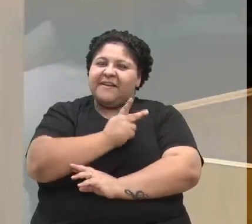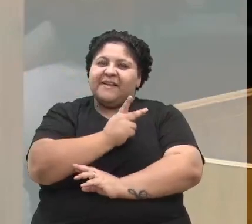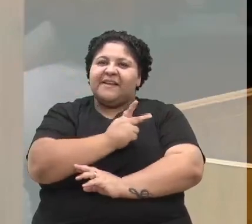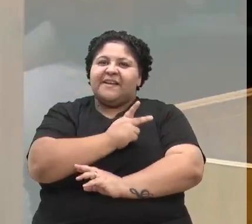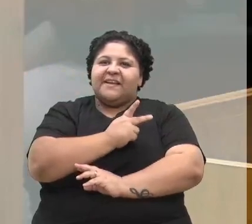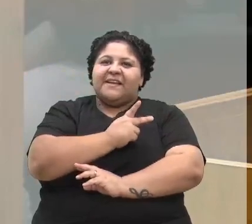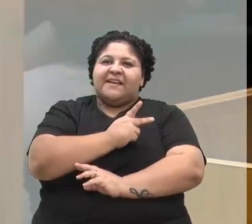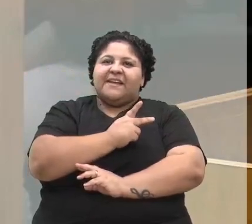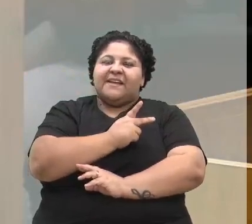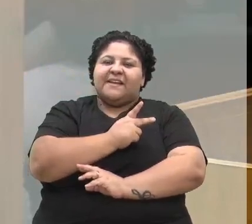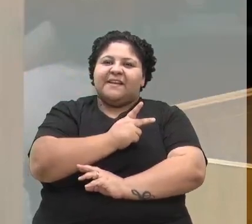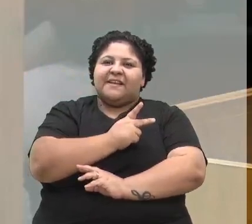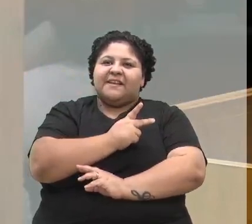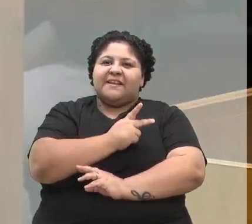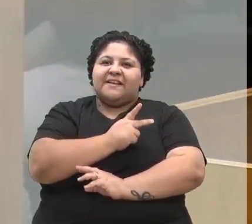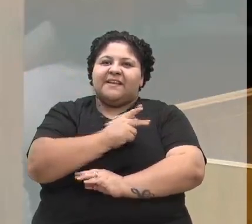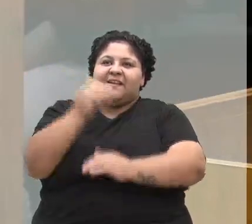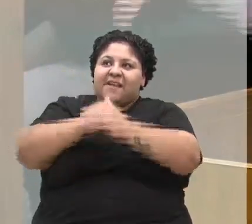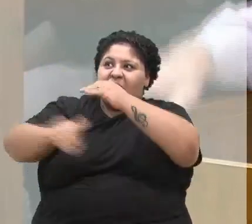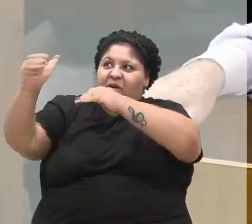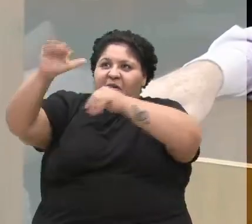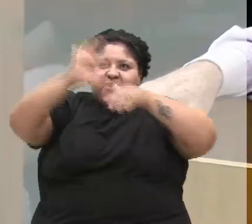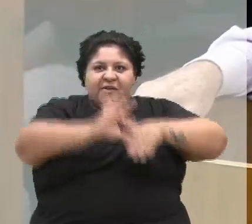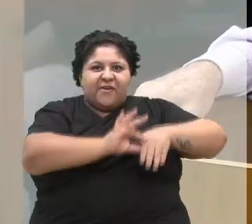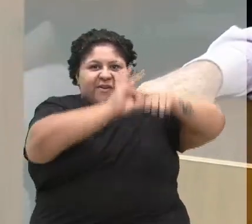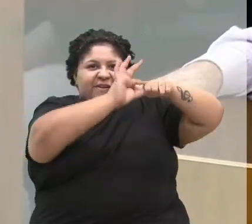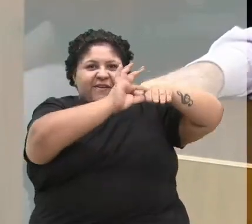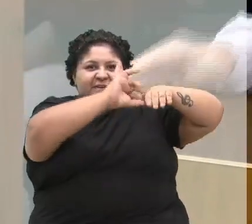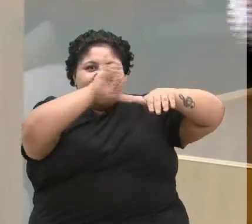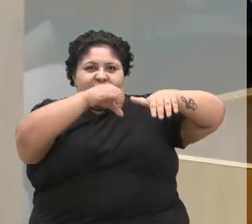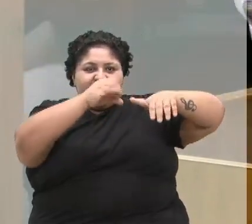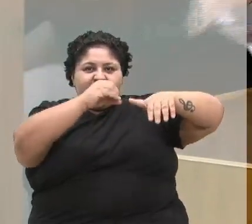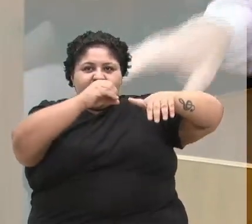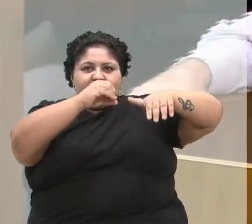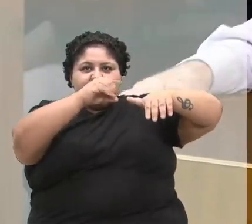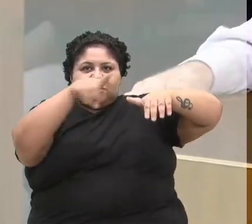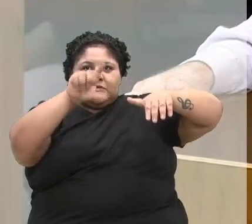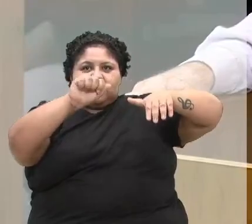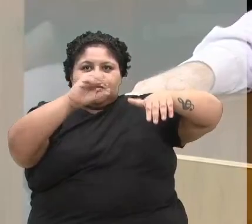parabéns ao grande líder que é o Joãozinho Andrade, pai e